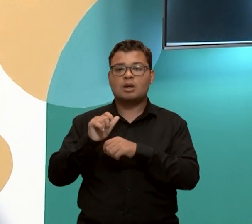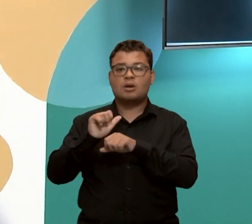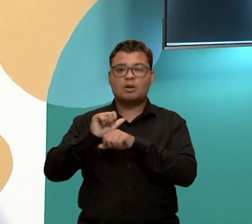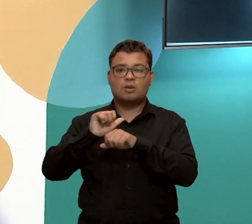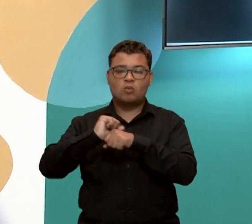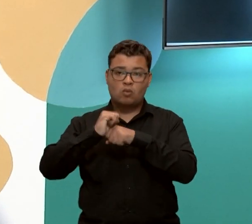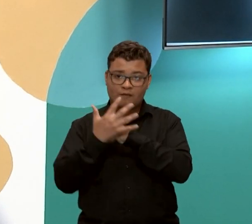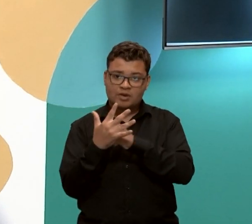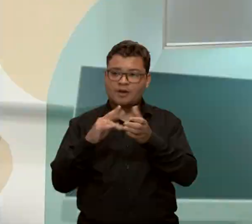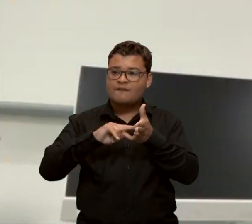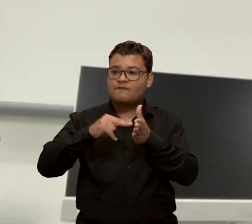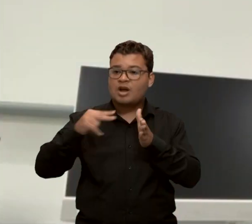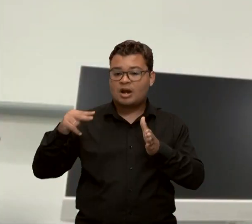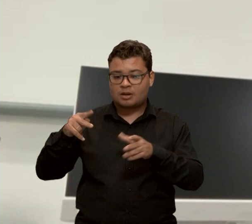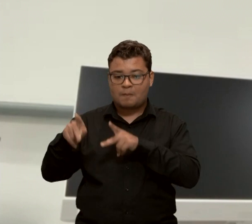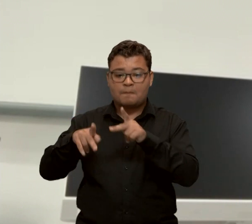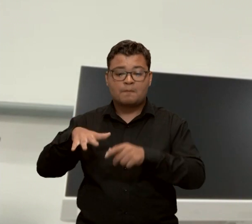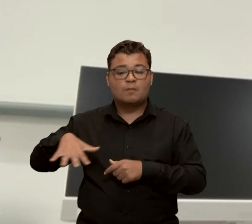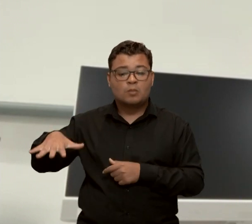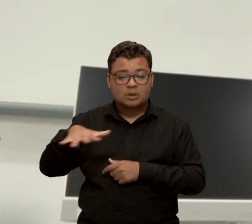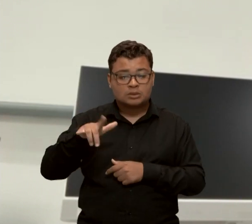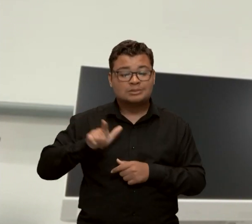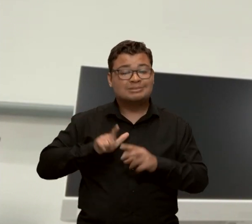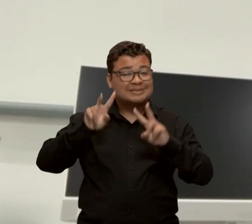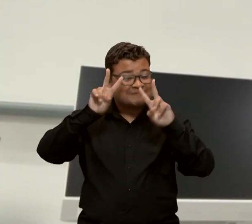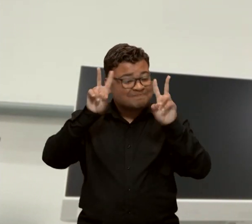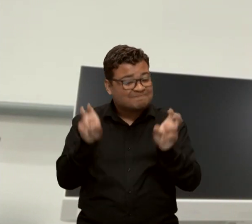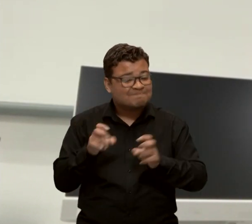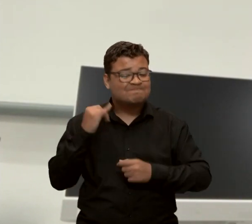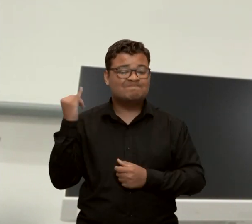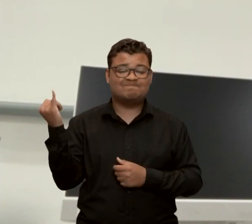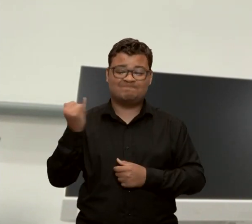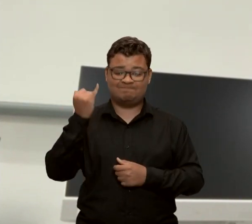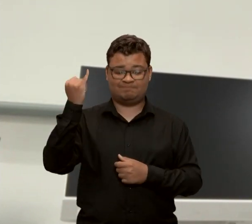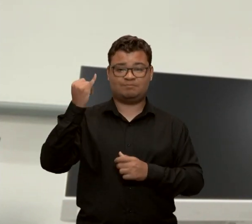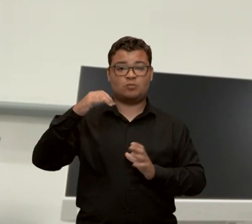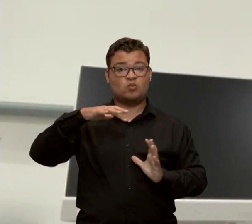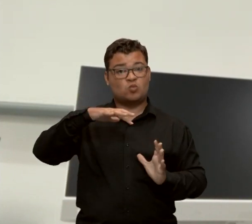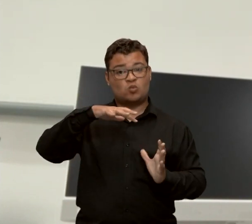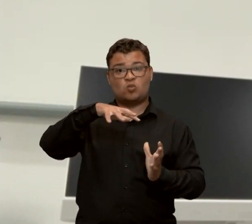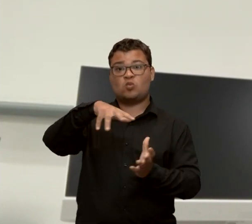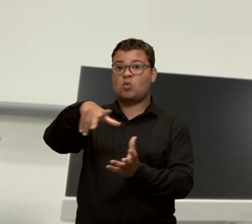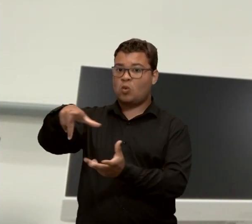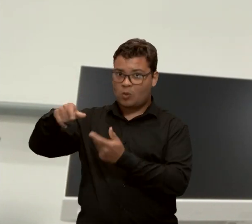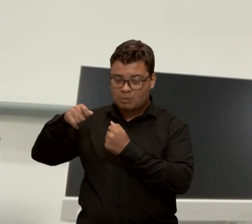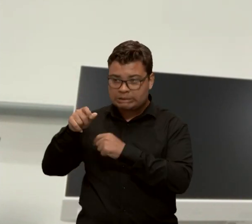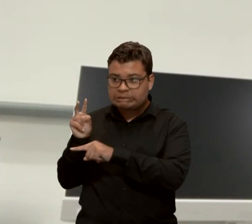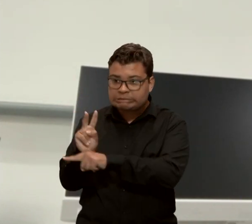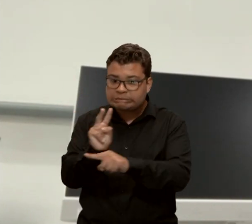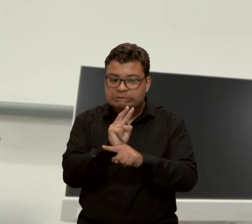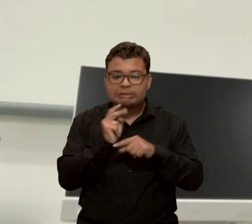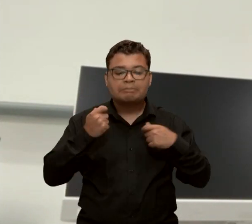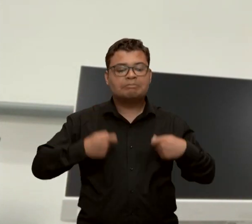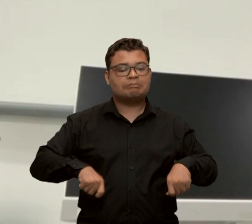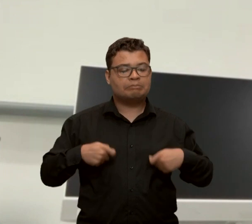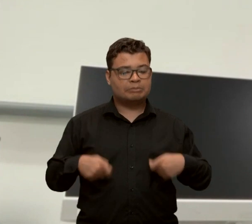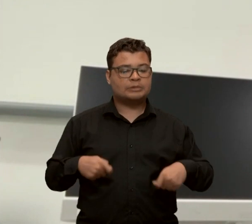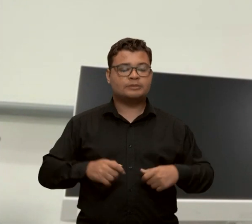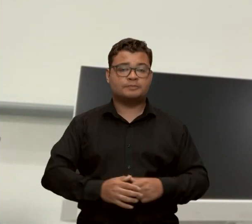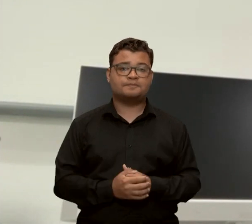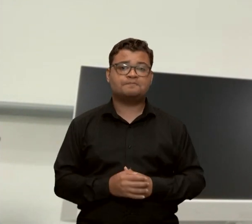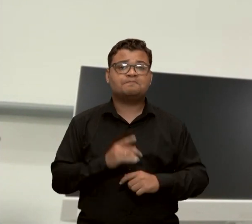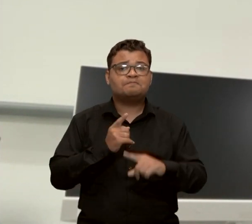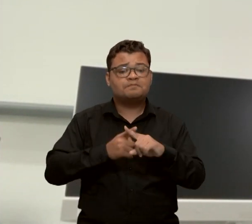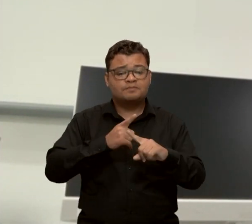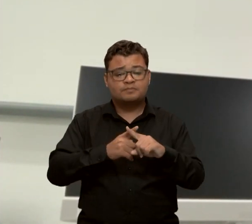determinada população, ele é um assunto de extrema importância a nível global. Vista essa importância, normalmente quando